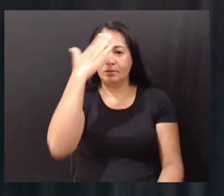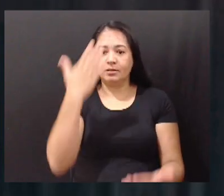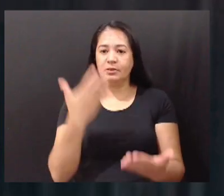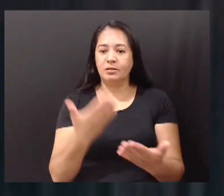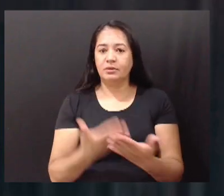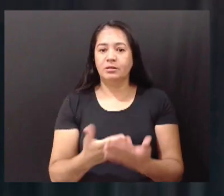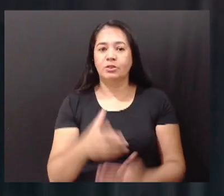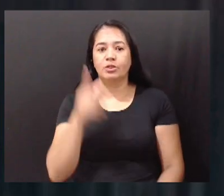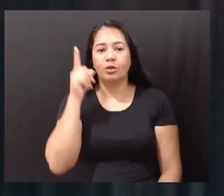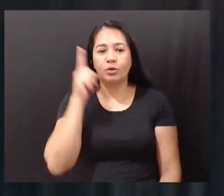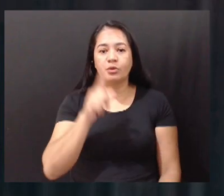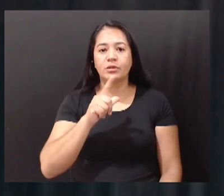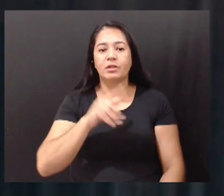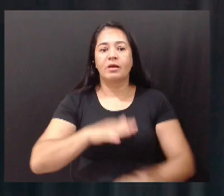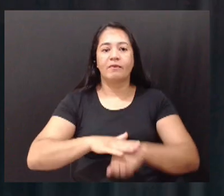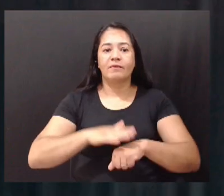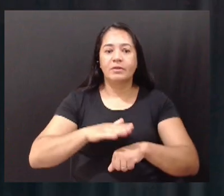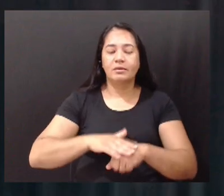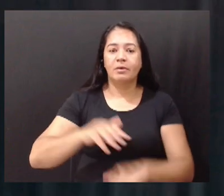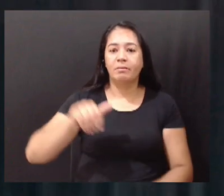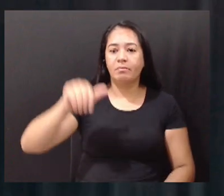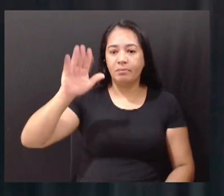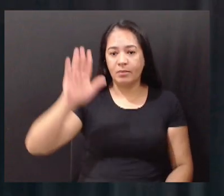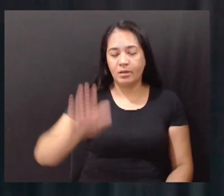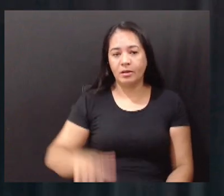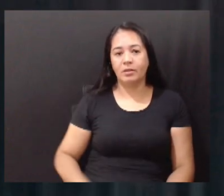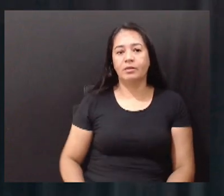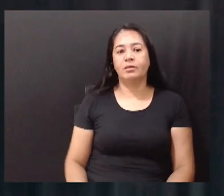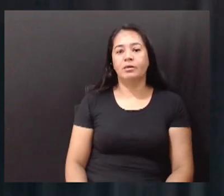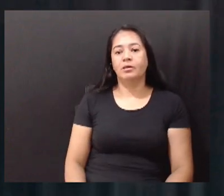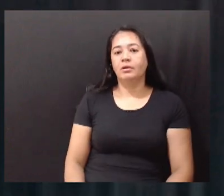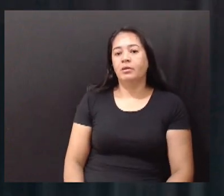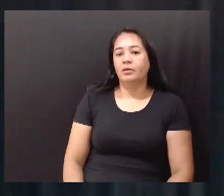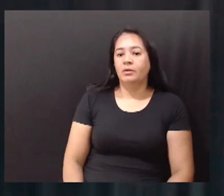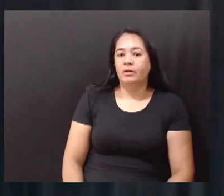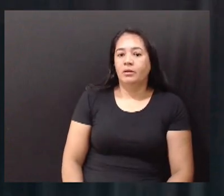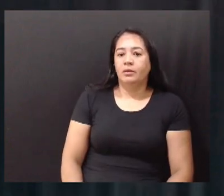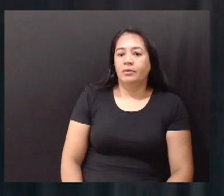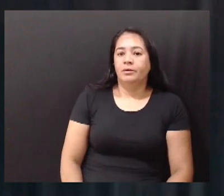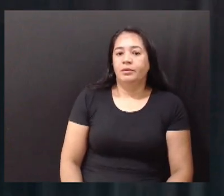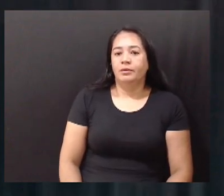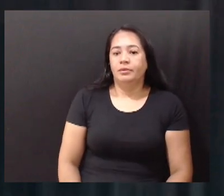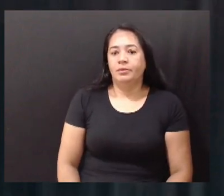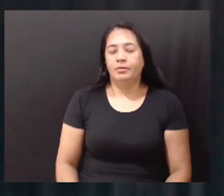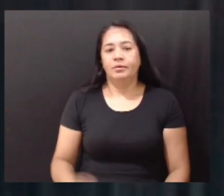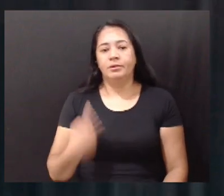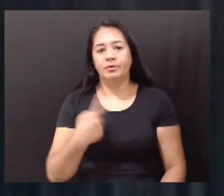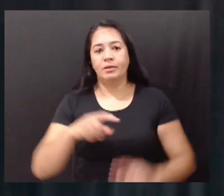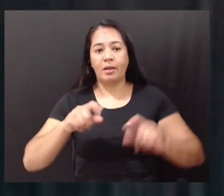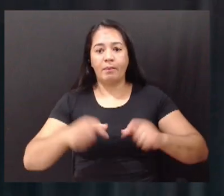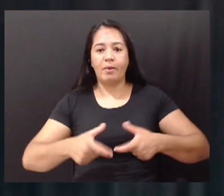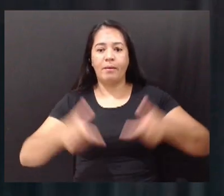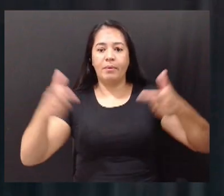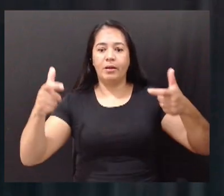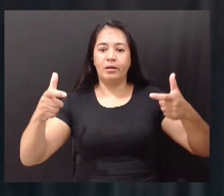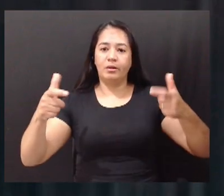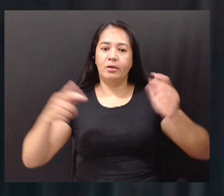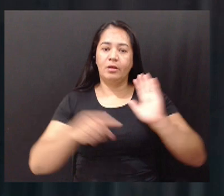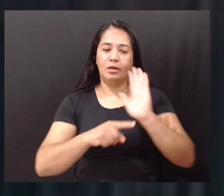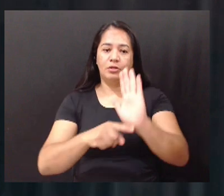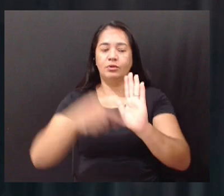fazer mais, que nossas capacidades estejam maiores com o auxílio da inteligência